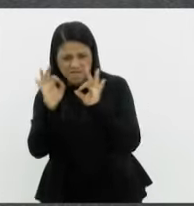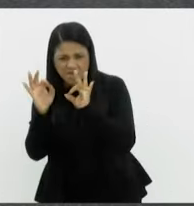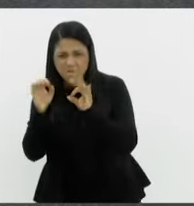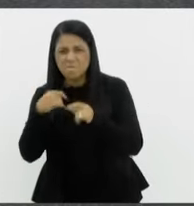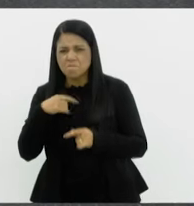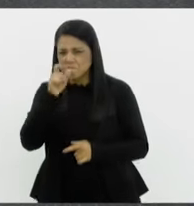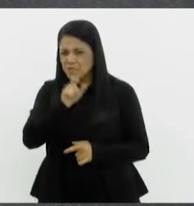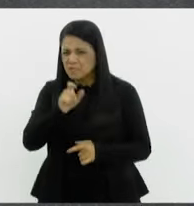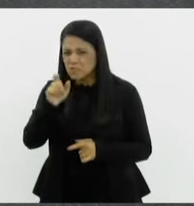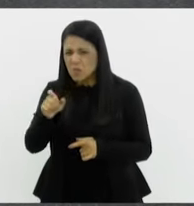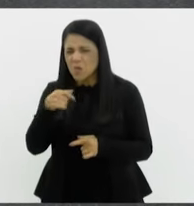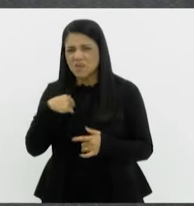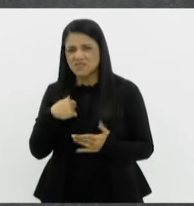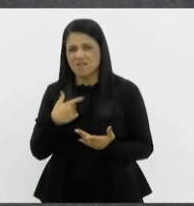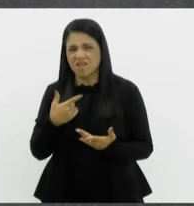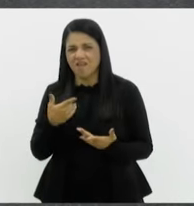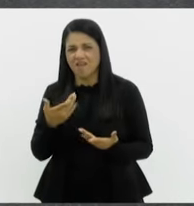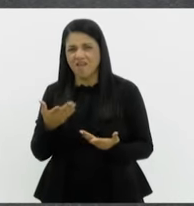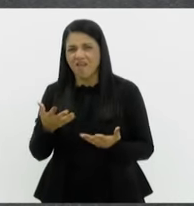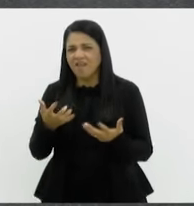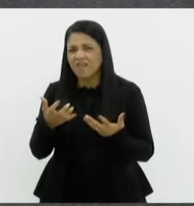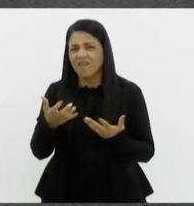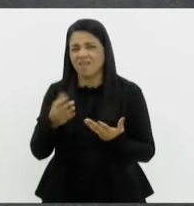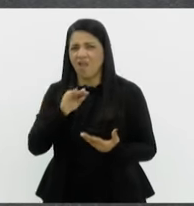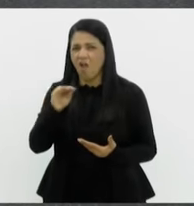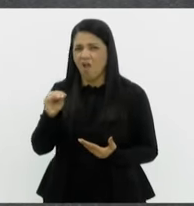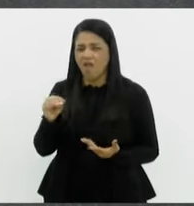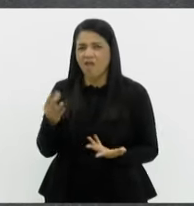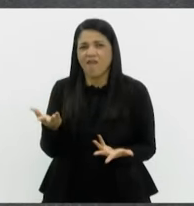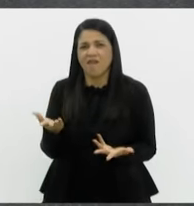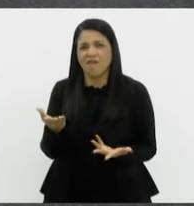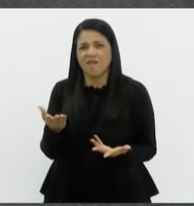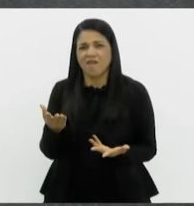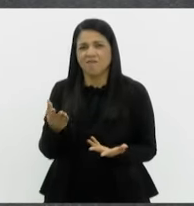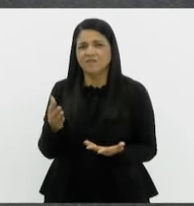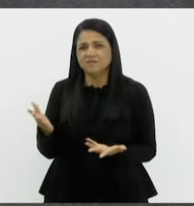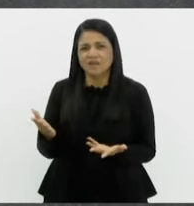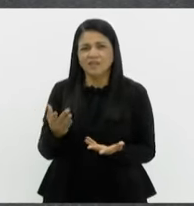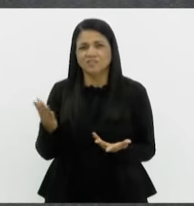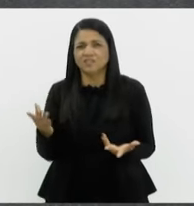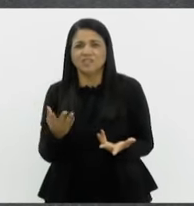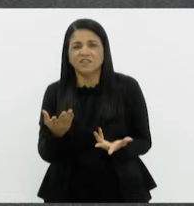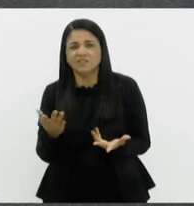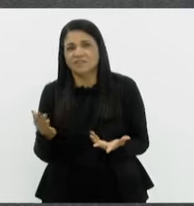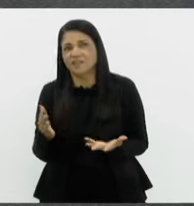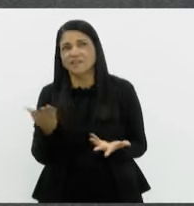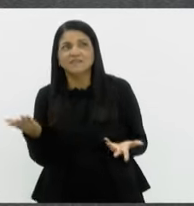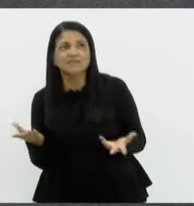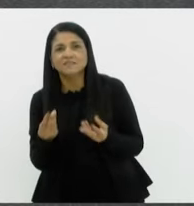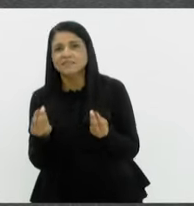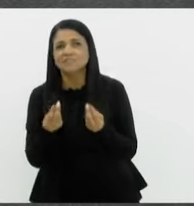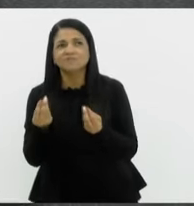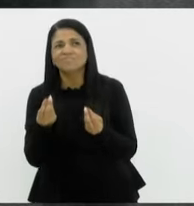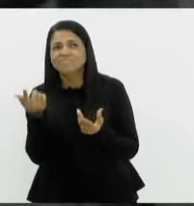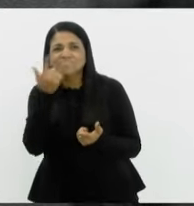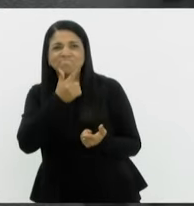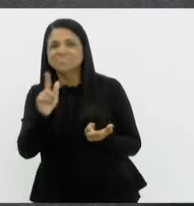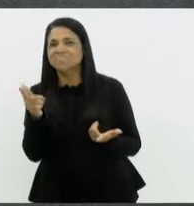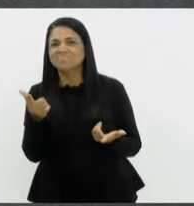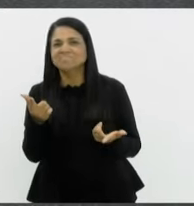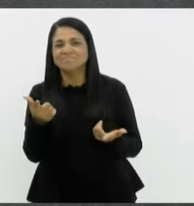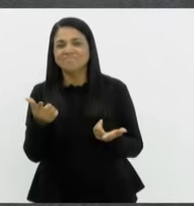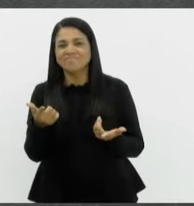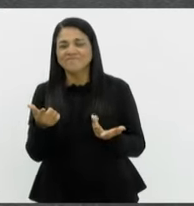que está acontecendo lá no Rio Grande do Sul. E não é verdade, o governo federal aportou dinheiro.